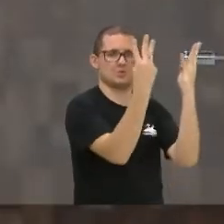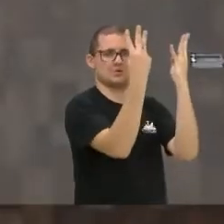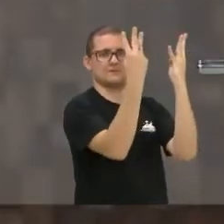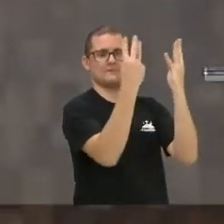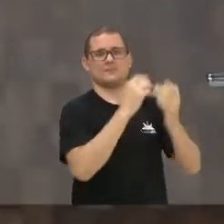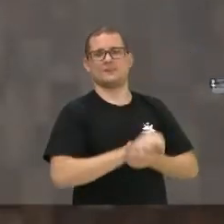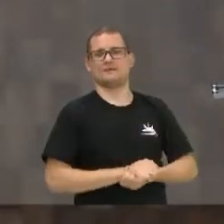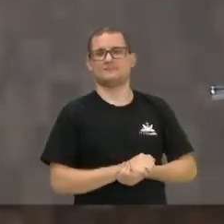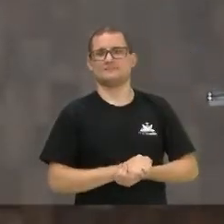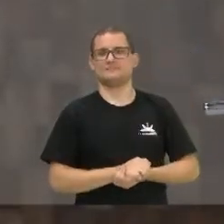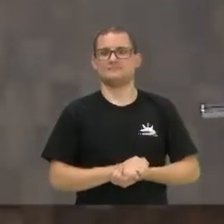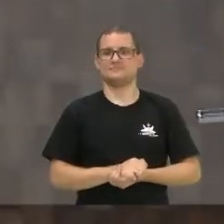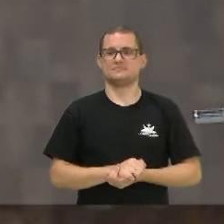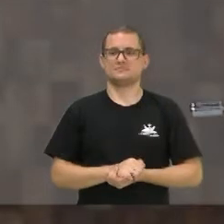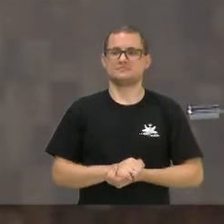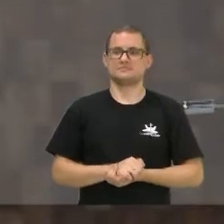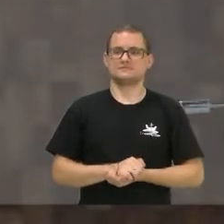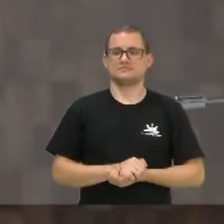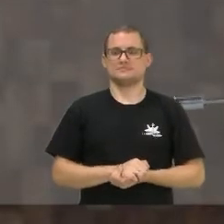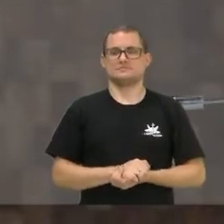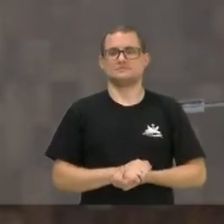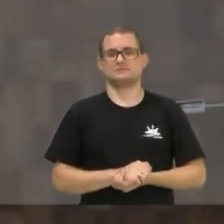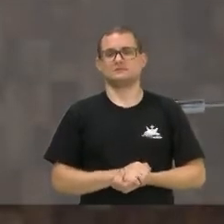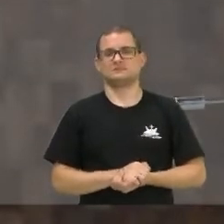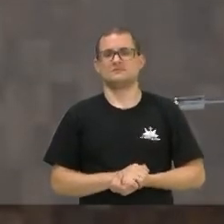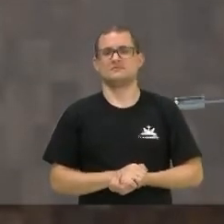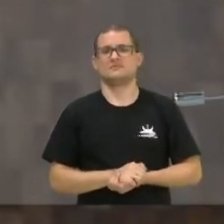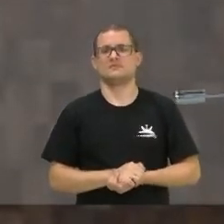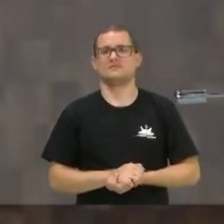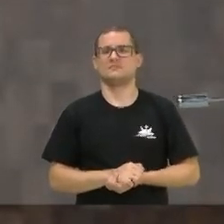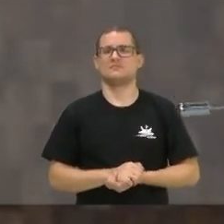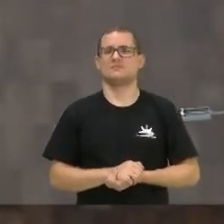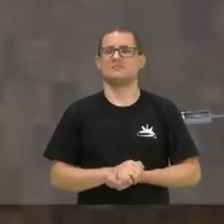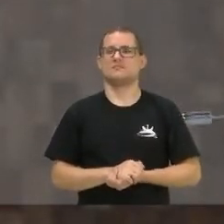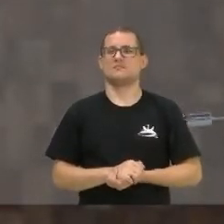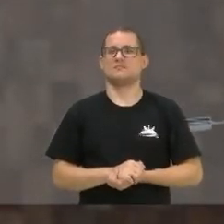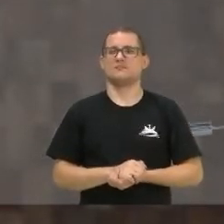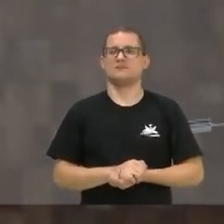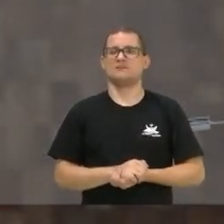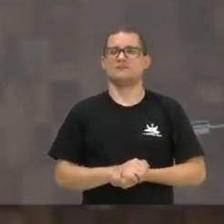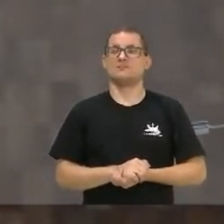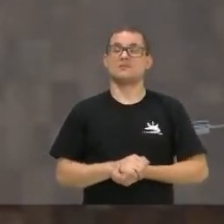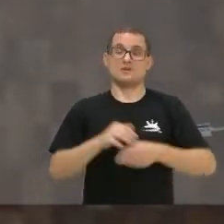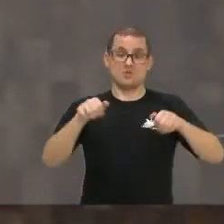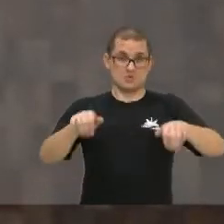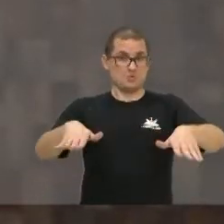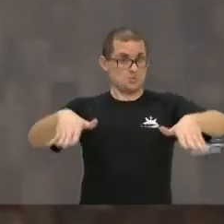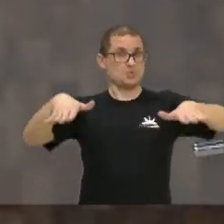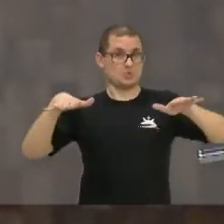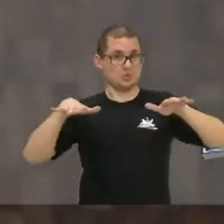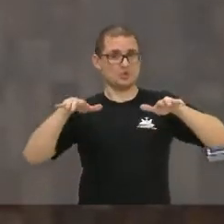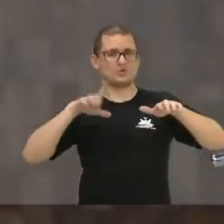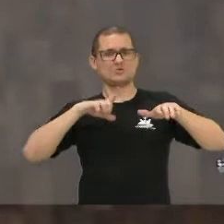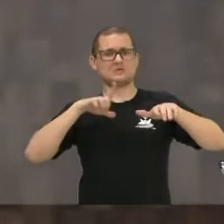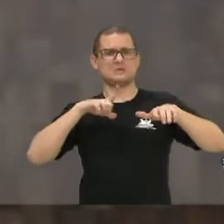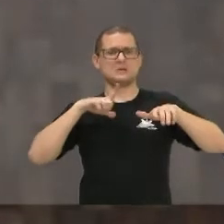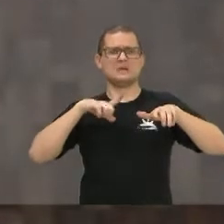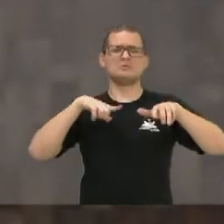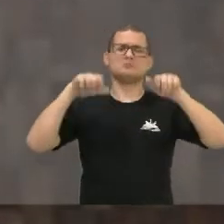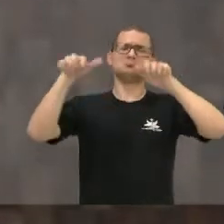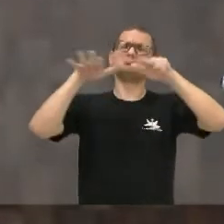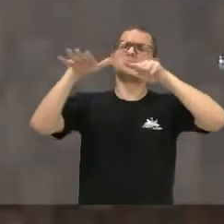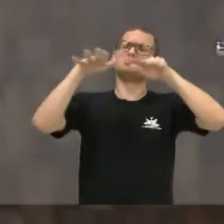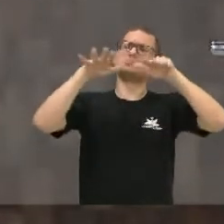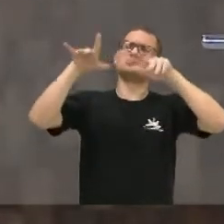trono saiam relâmpagos vozes e trovões e diante do trono ardiam sete lâmpadas de fogo são